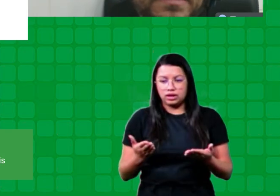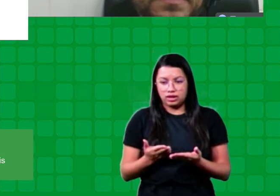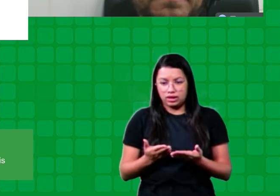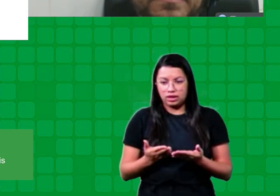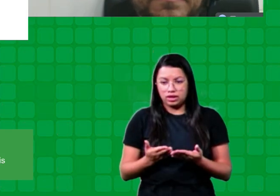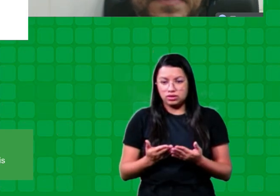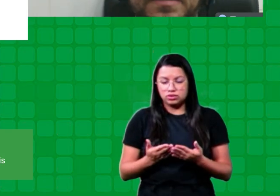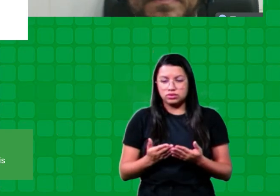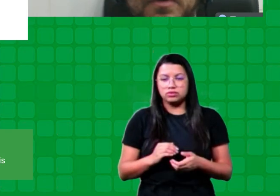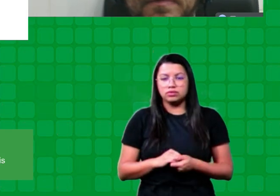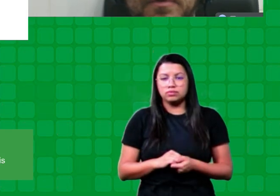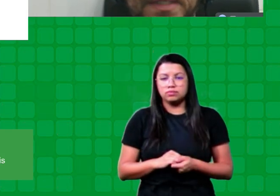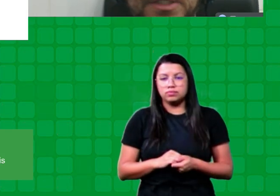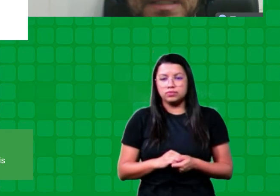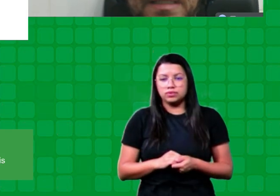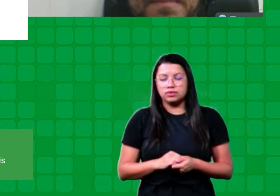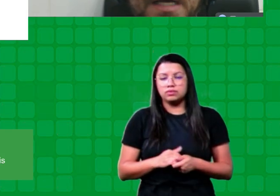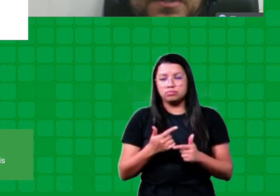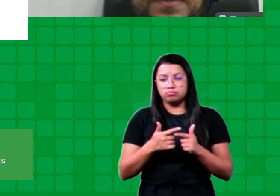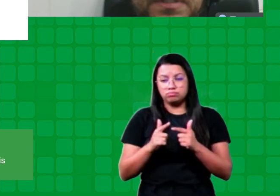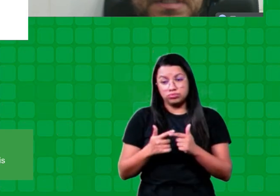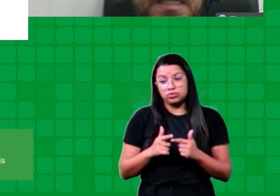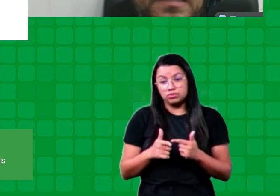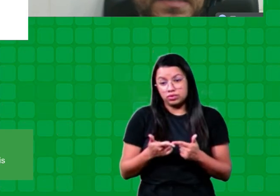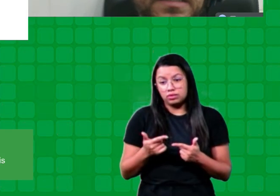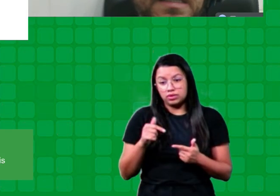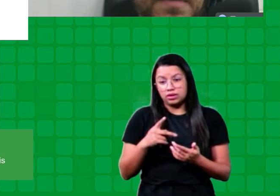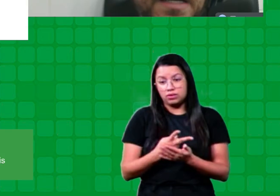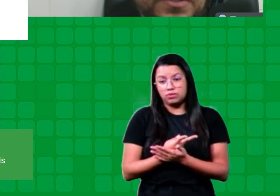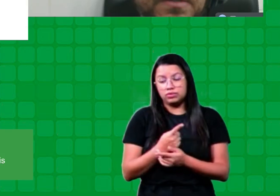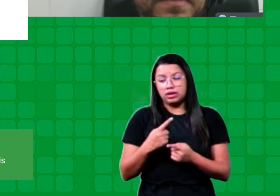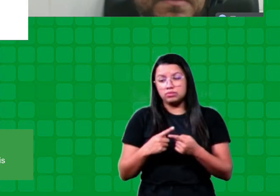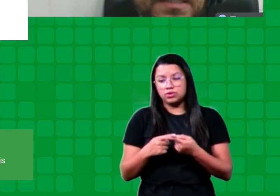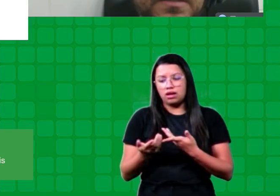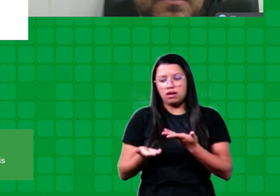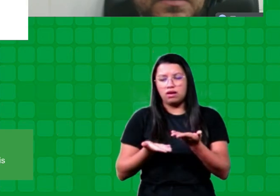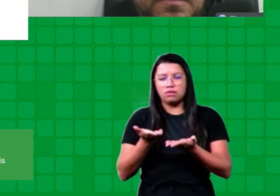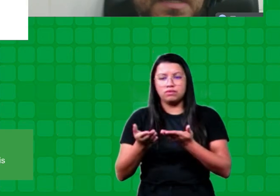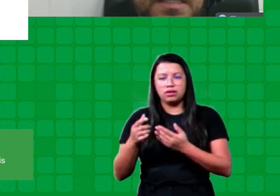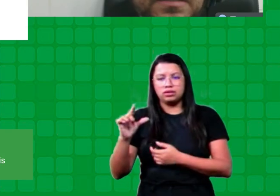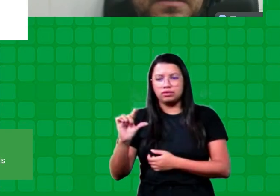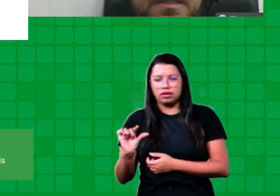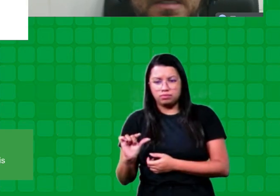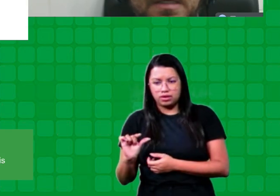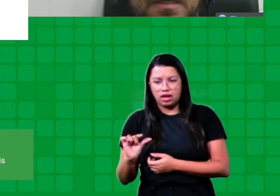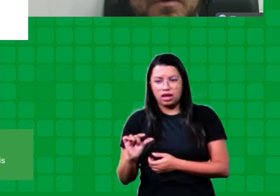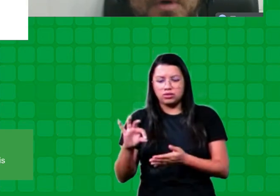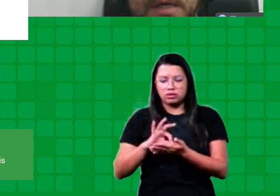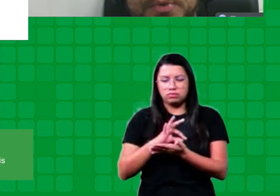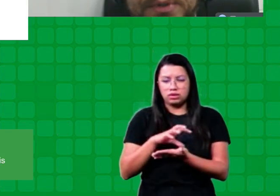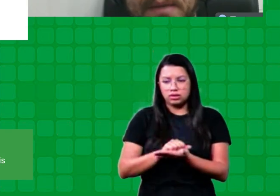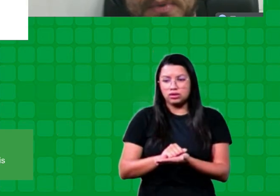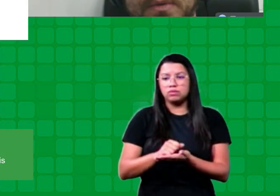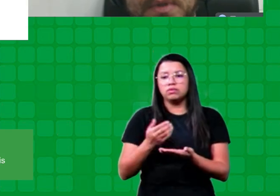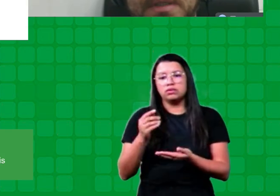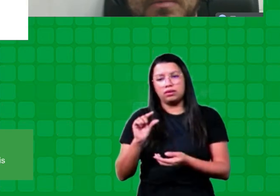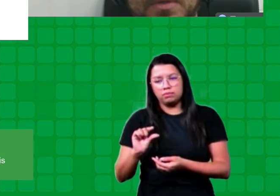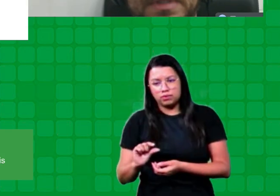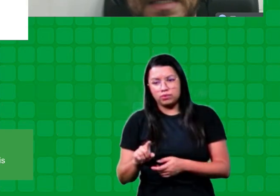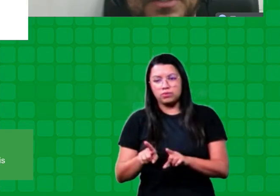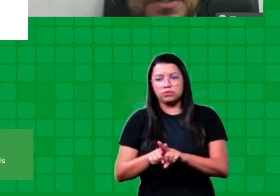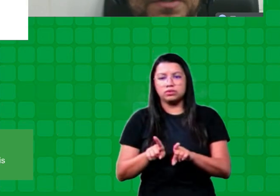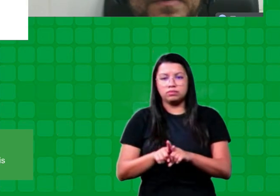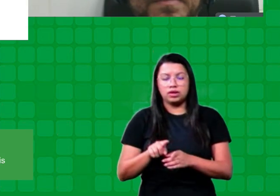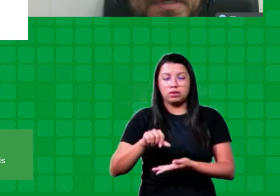um problema, porque a oferta provavelmente está baixa, a eficiência acadêmica está baixa, as matrículas estão baixas. O campus está procurando